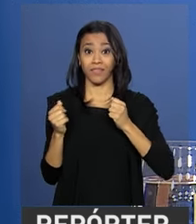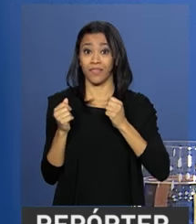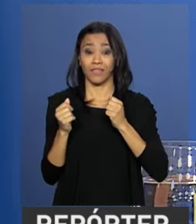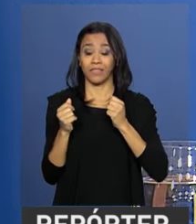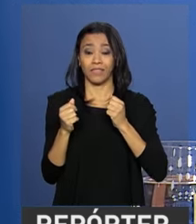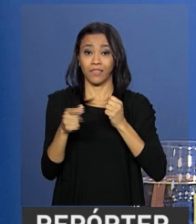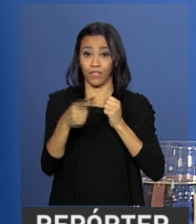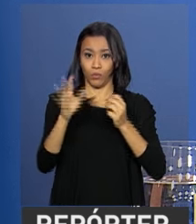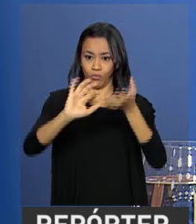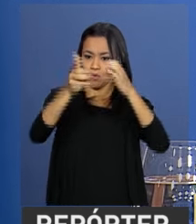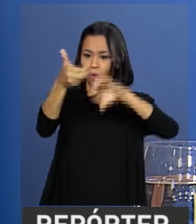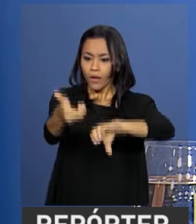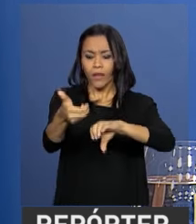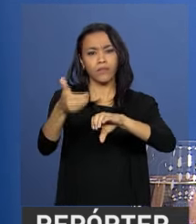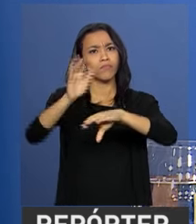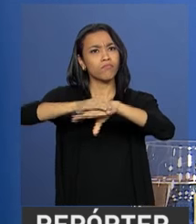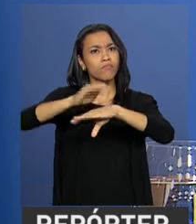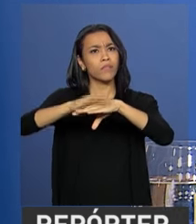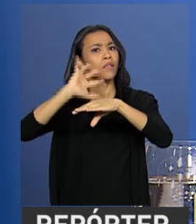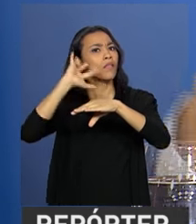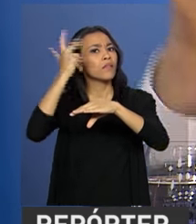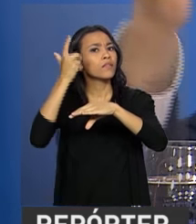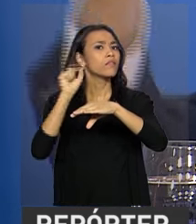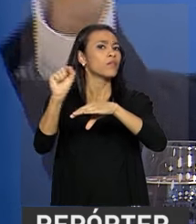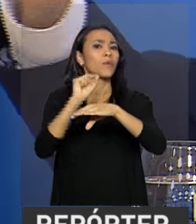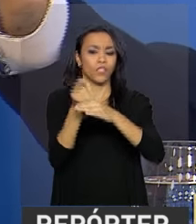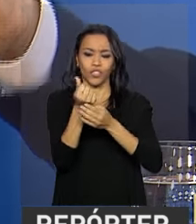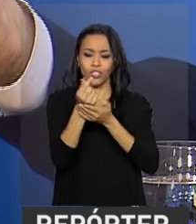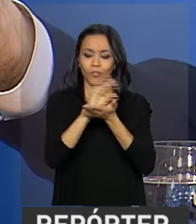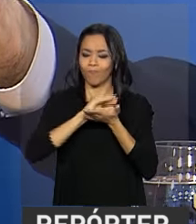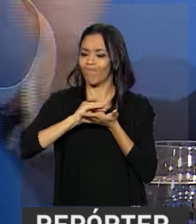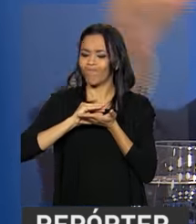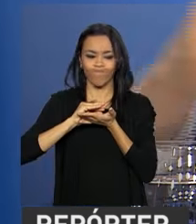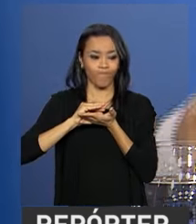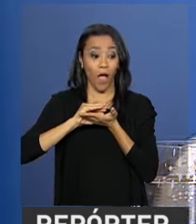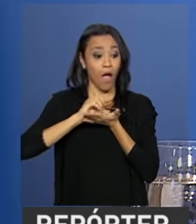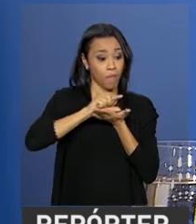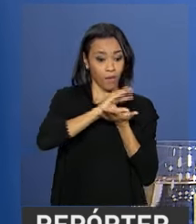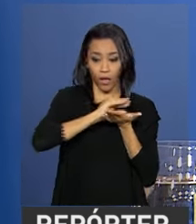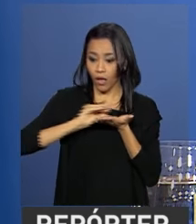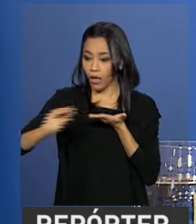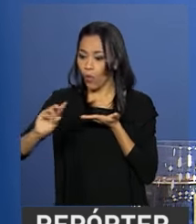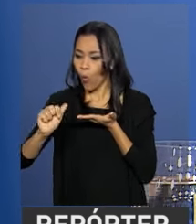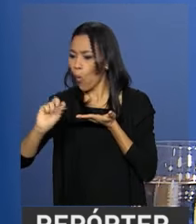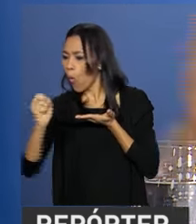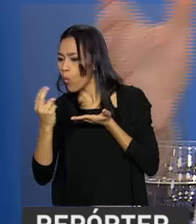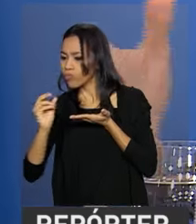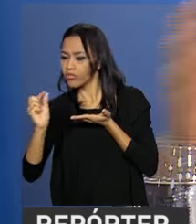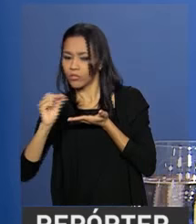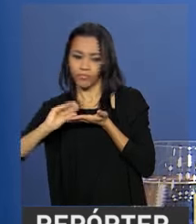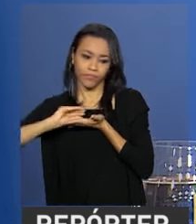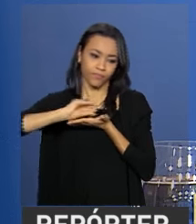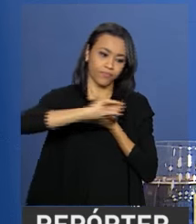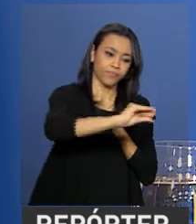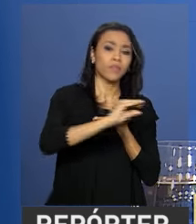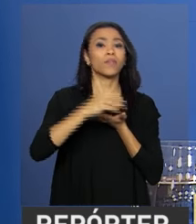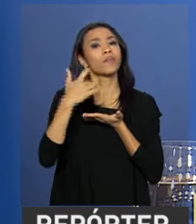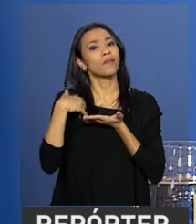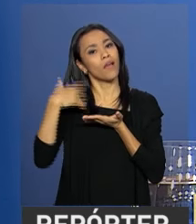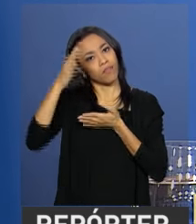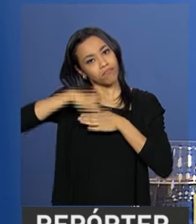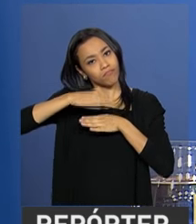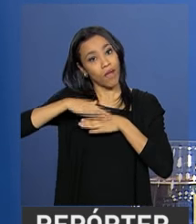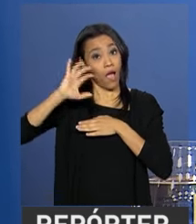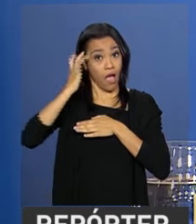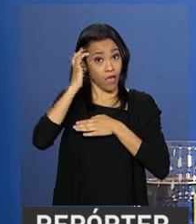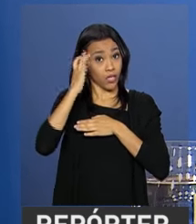que o Congresso Nacional decida alocar mais despesas, caso julgue que são mais importantes do